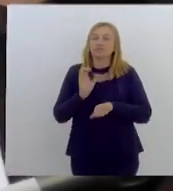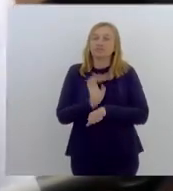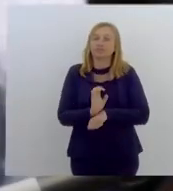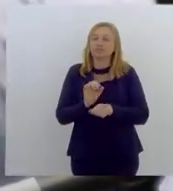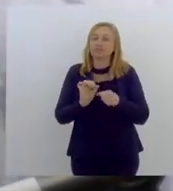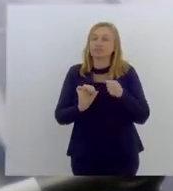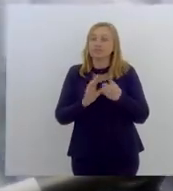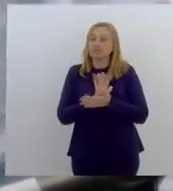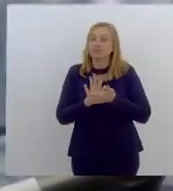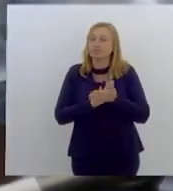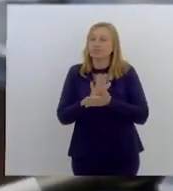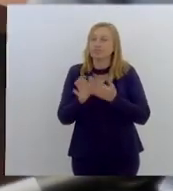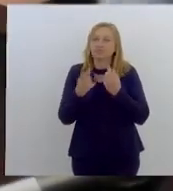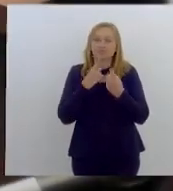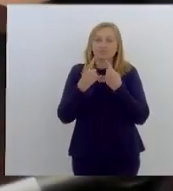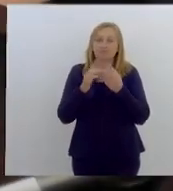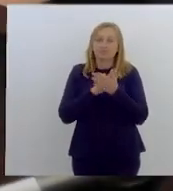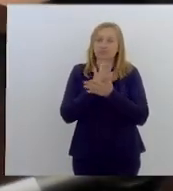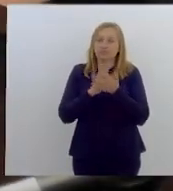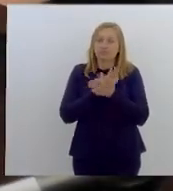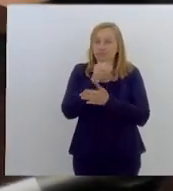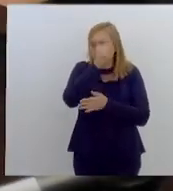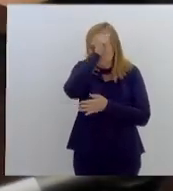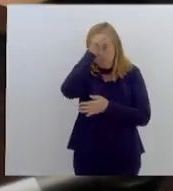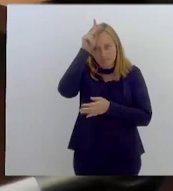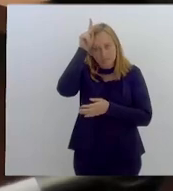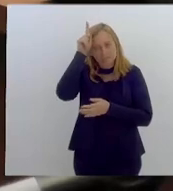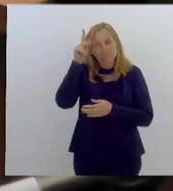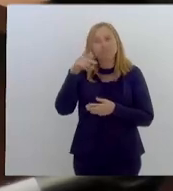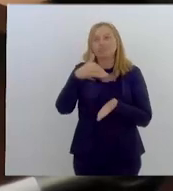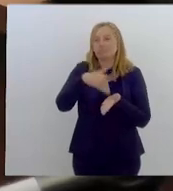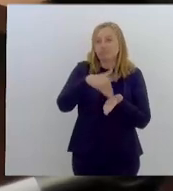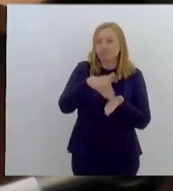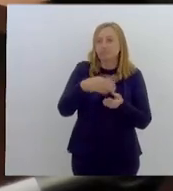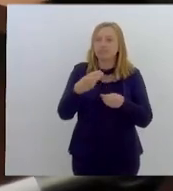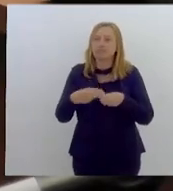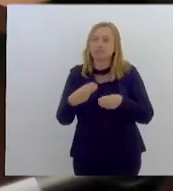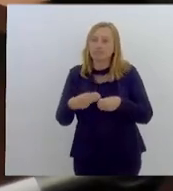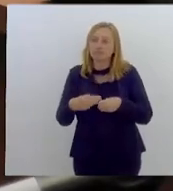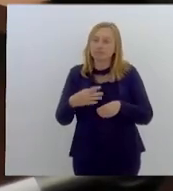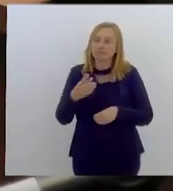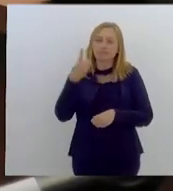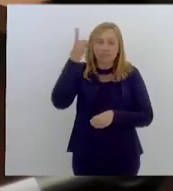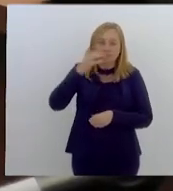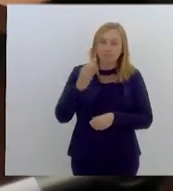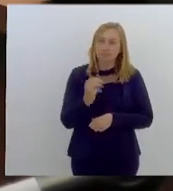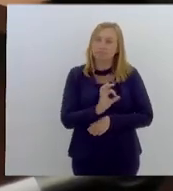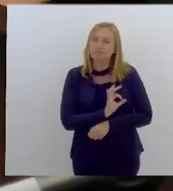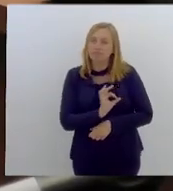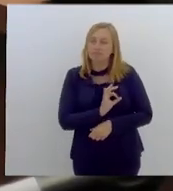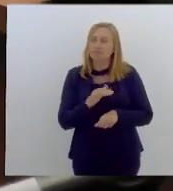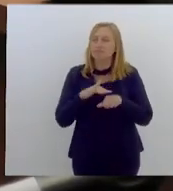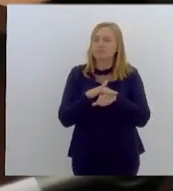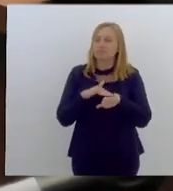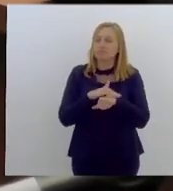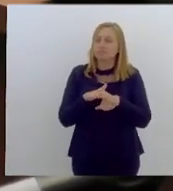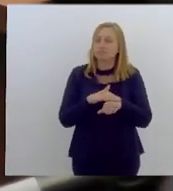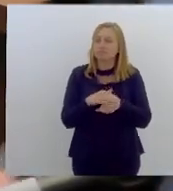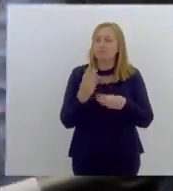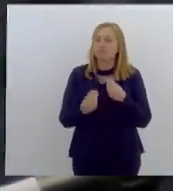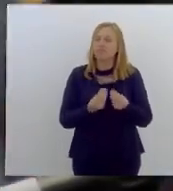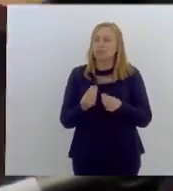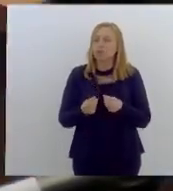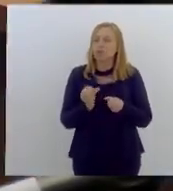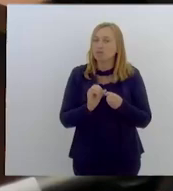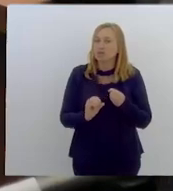nem estabeleceu um diálogo com as prefeituras, com a Secretaria Municipal de Educação, Mata Rocha, para começar a conversar sobre como